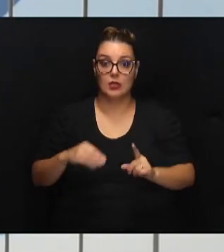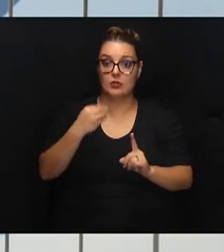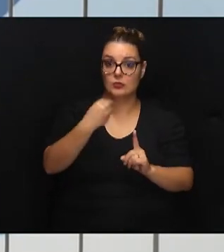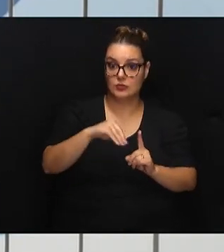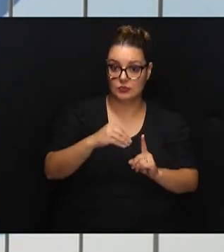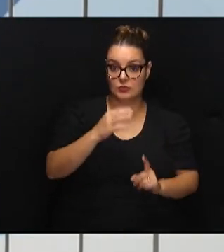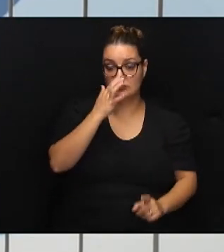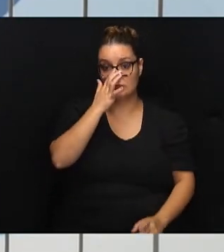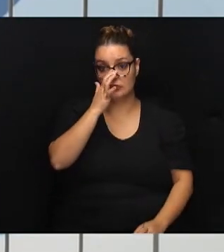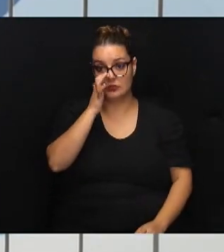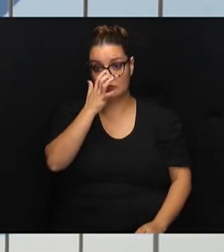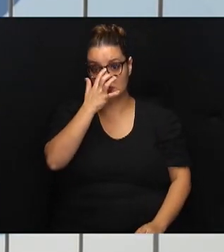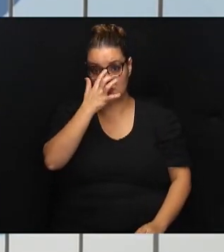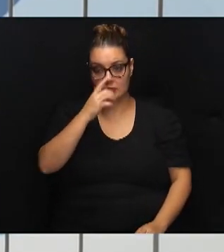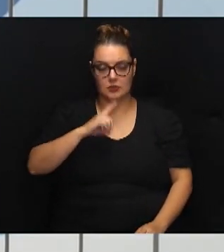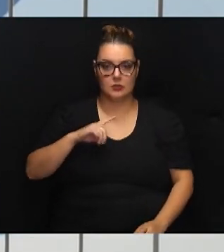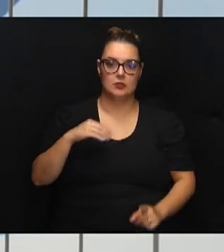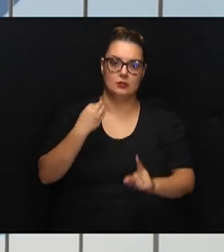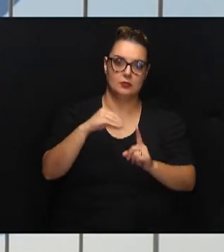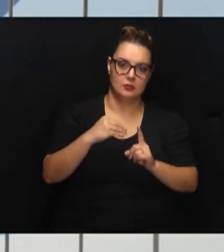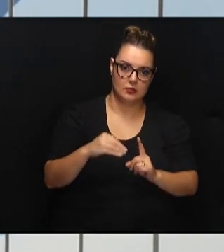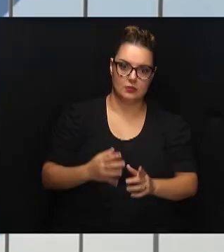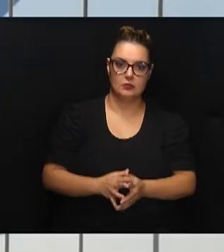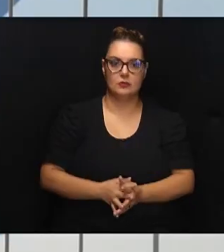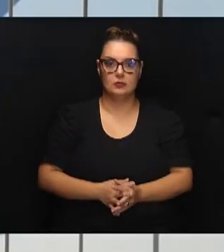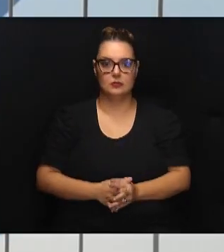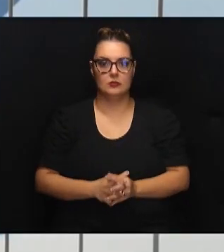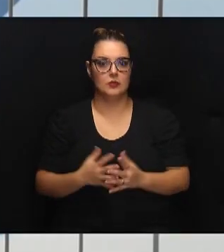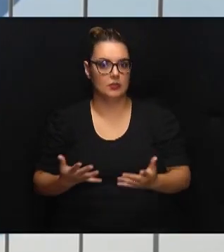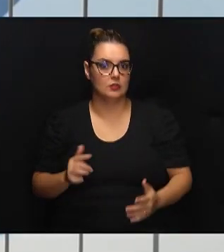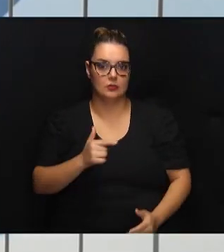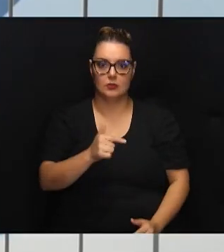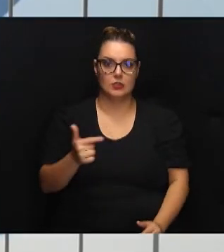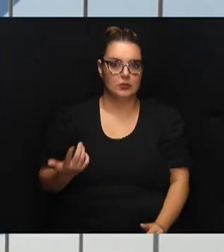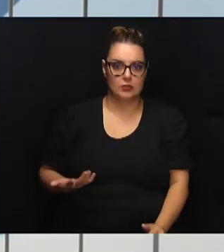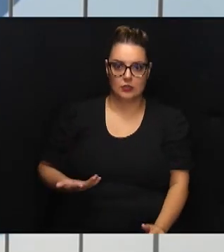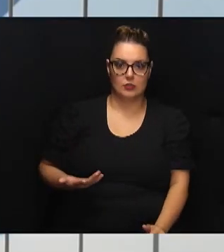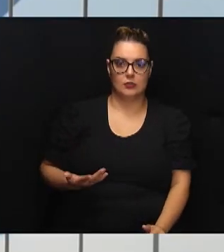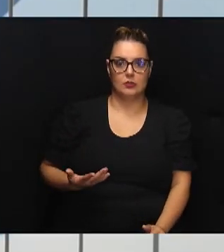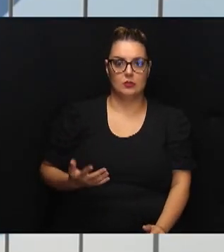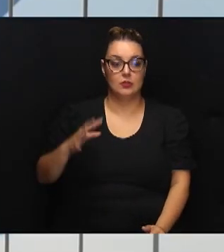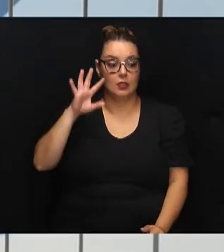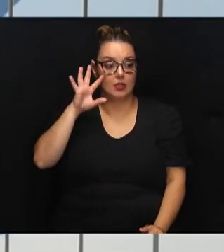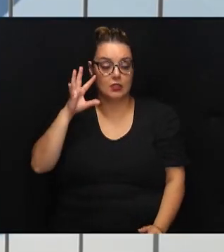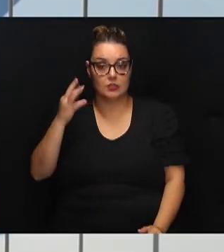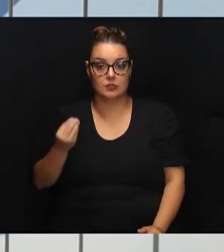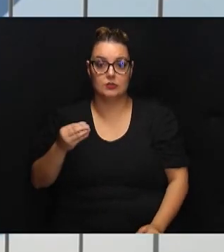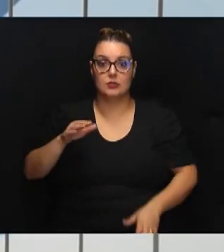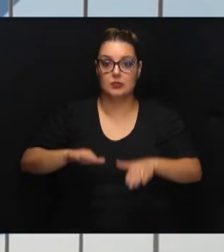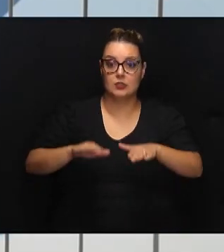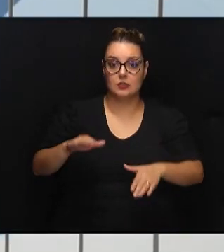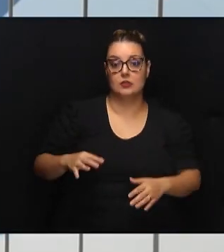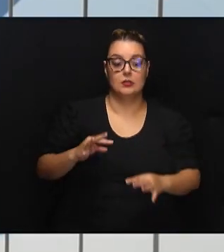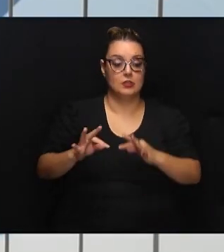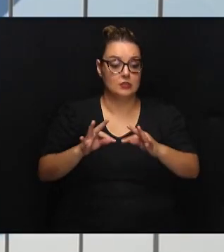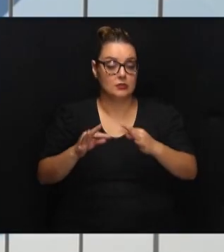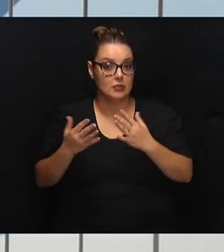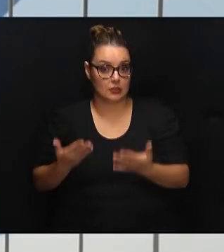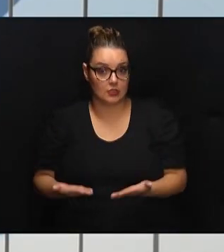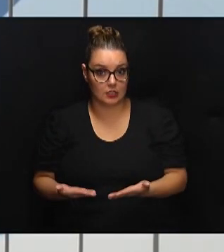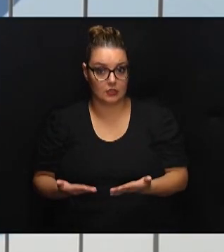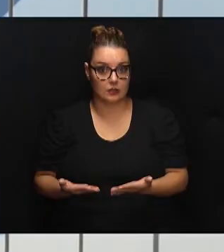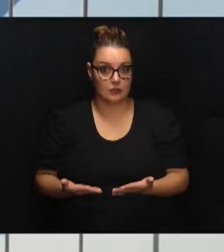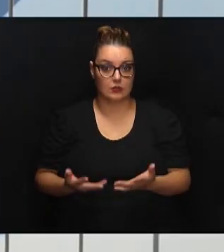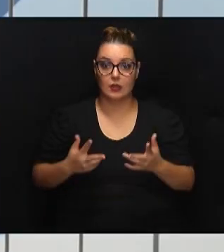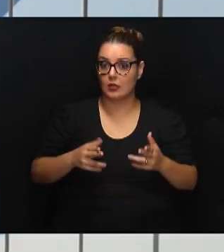vulneráveis, que possuem vulnerabilidade, então elas não têm esse conhecimento, às vezes essa técnica, e aí como